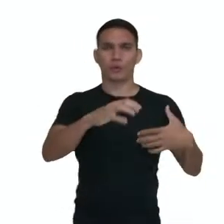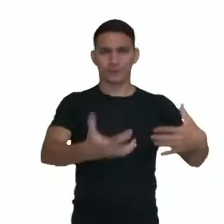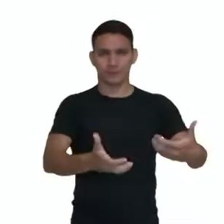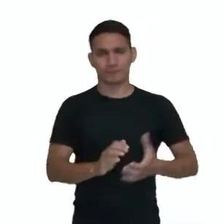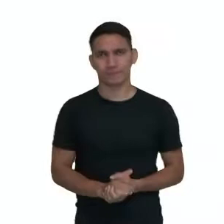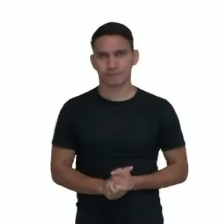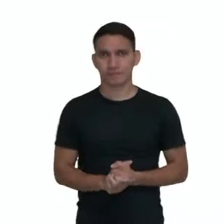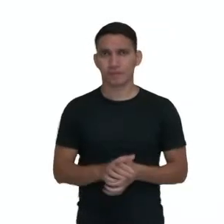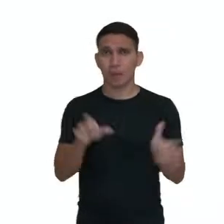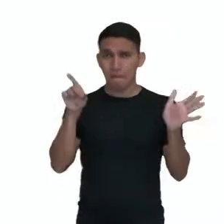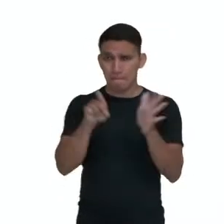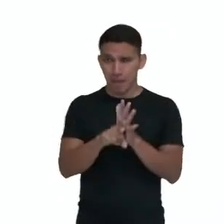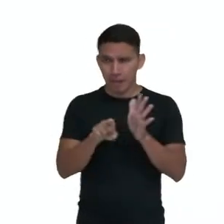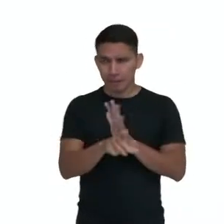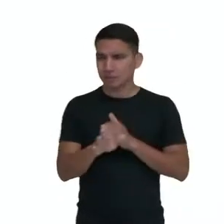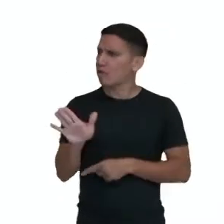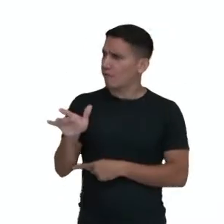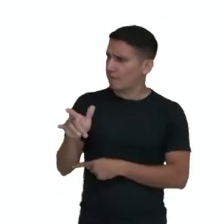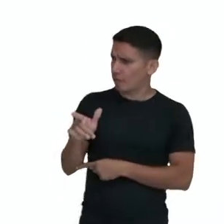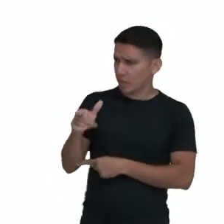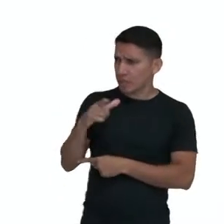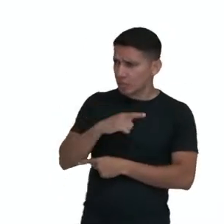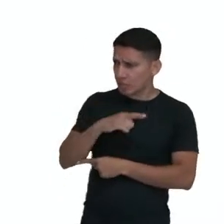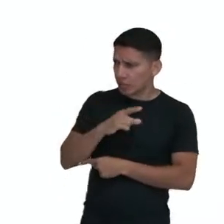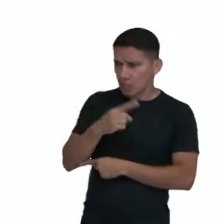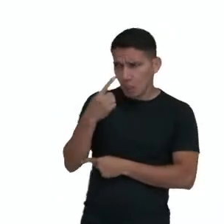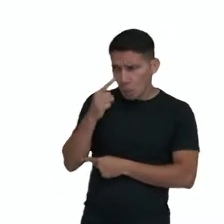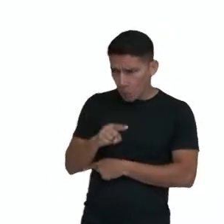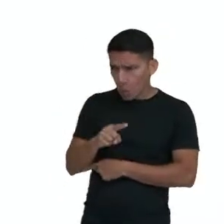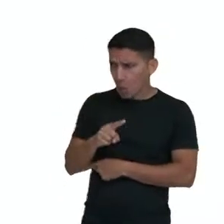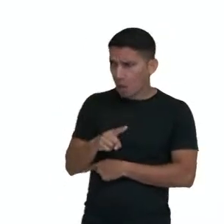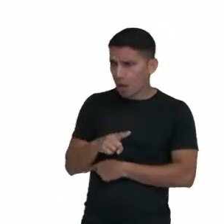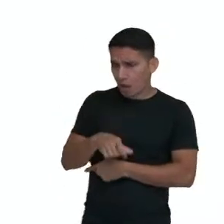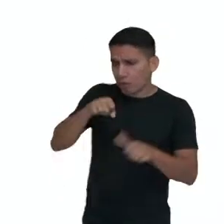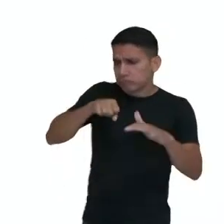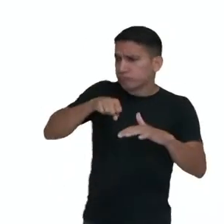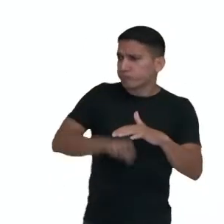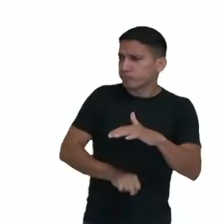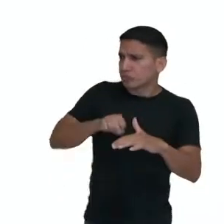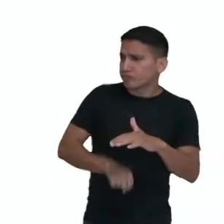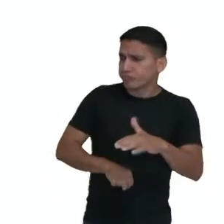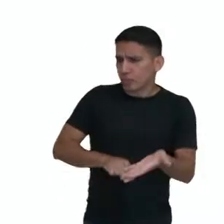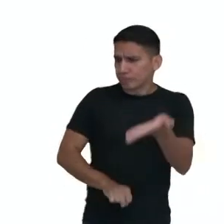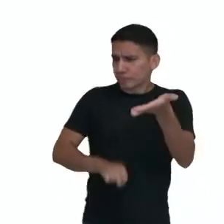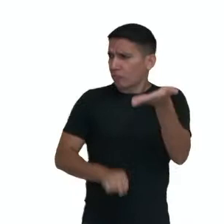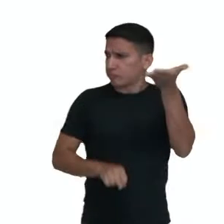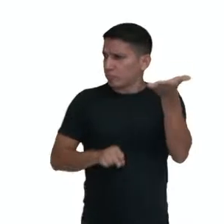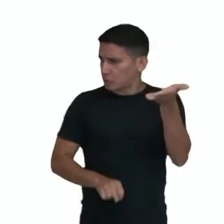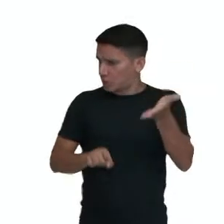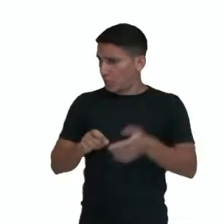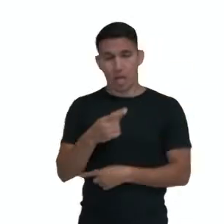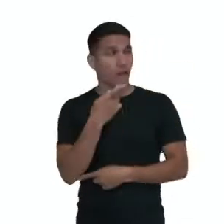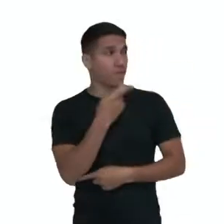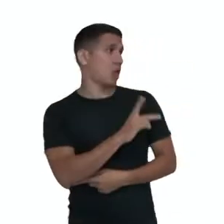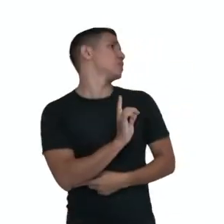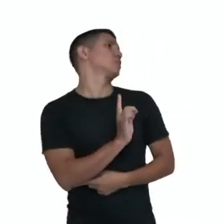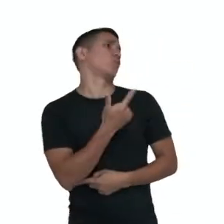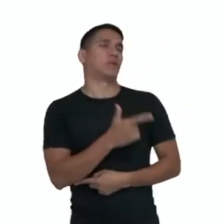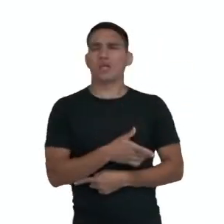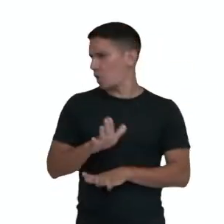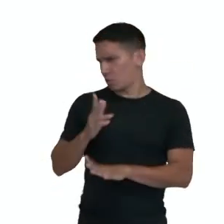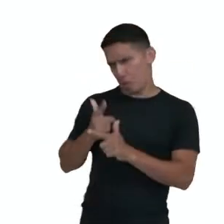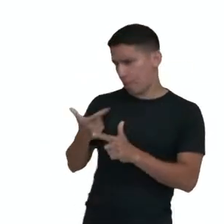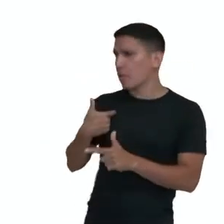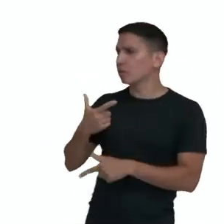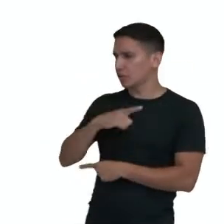"Você tem macaco?" perguntou o homem. "Não", respondeu a moça. "Tudo bem, eu tenho", disse o homem.